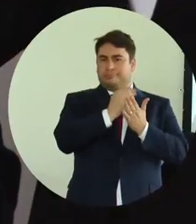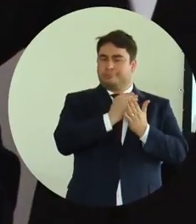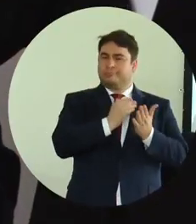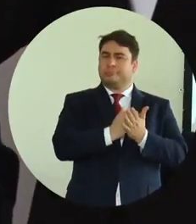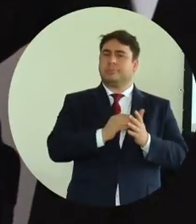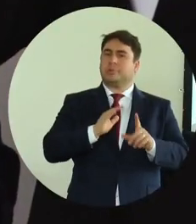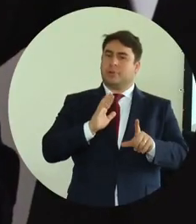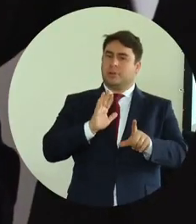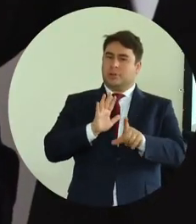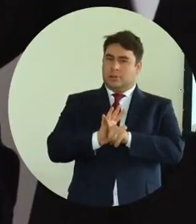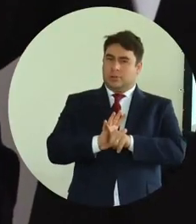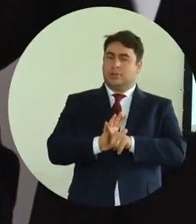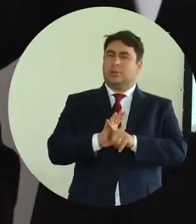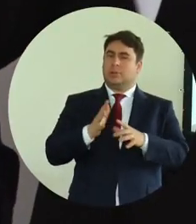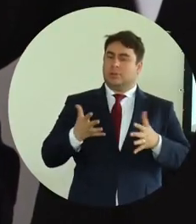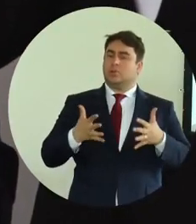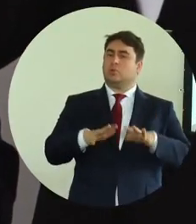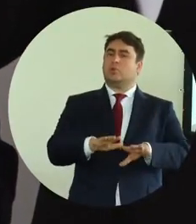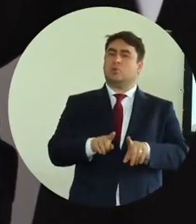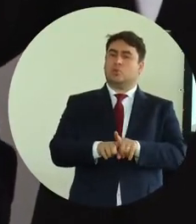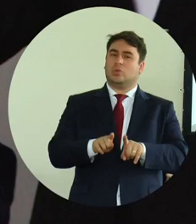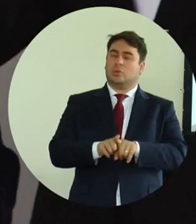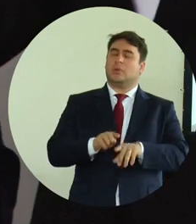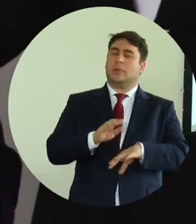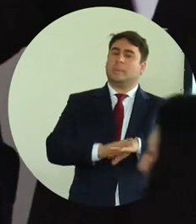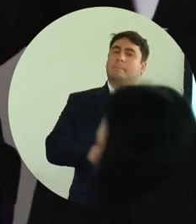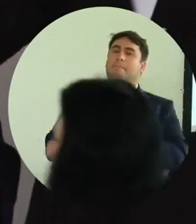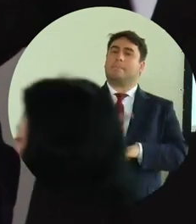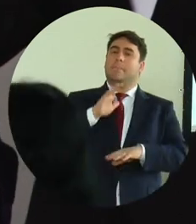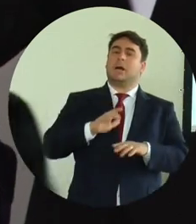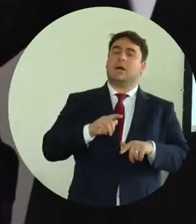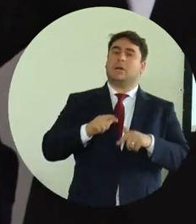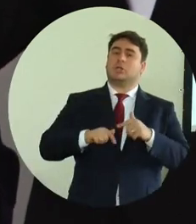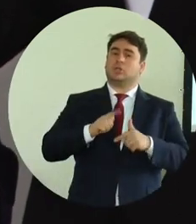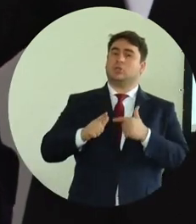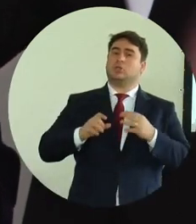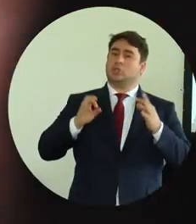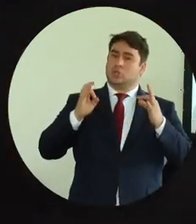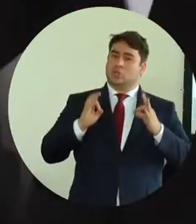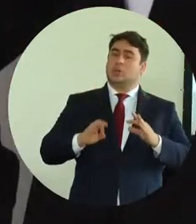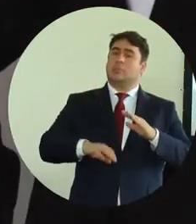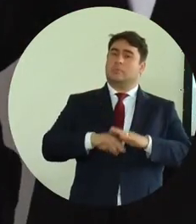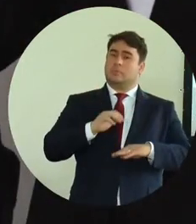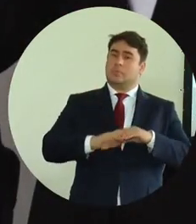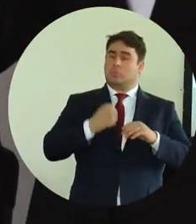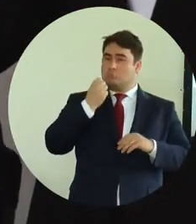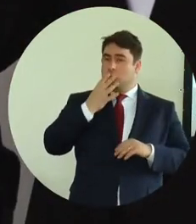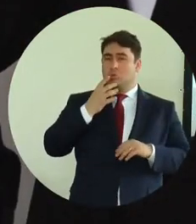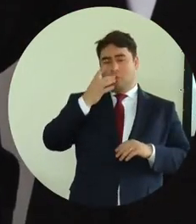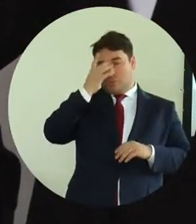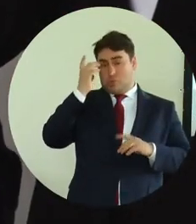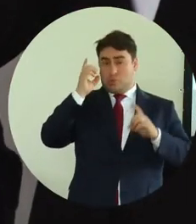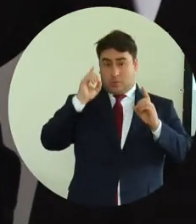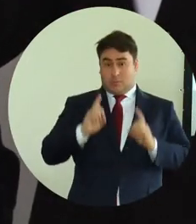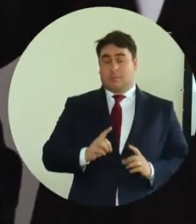a Lei Brasileira da Inclusão, e vão cada vez mais tornando isso realidade para as pessoas com